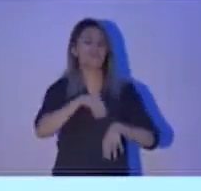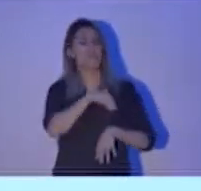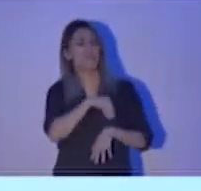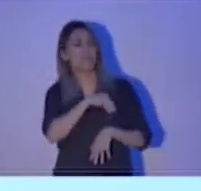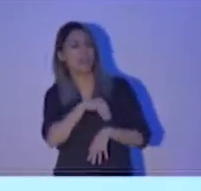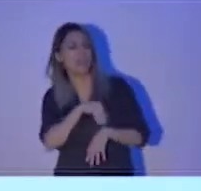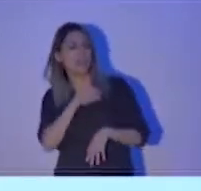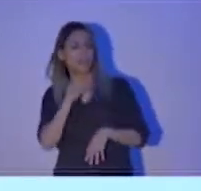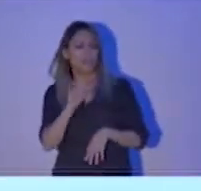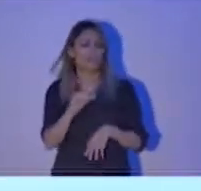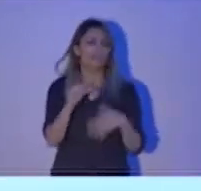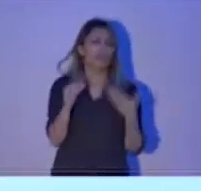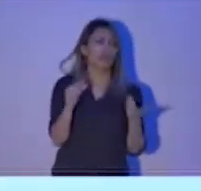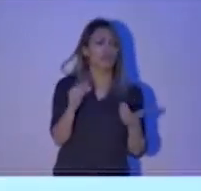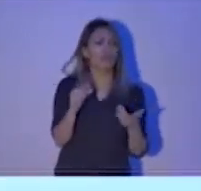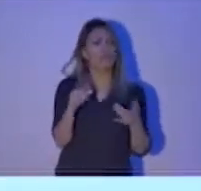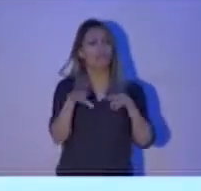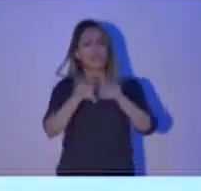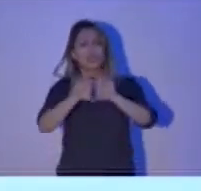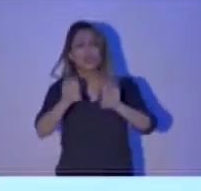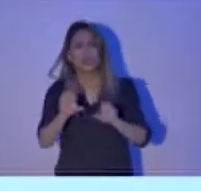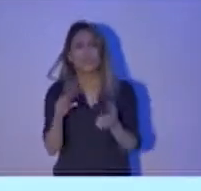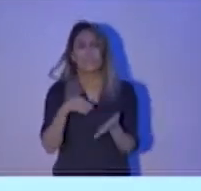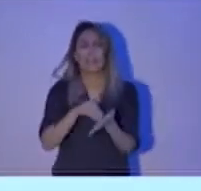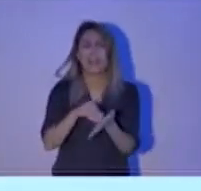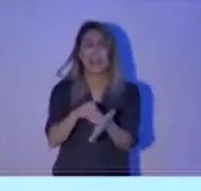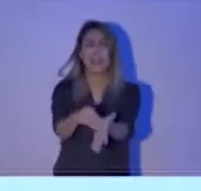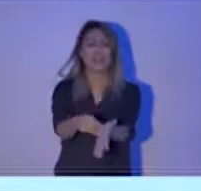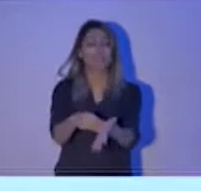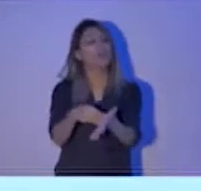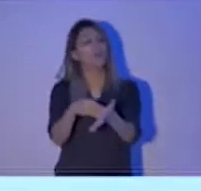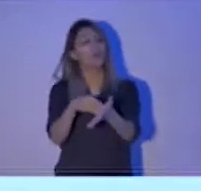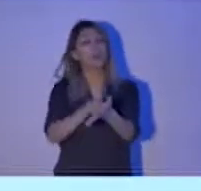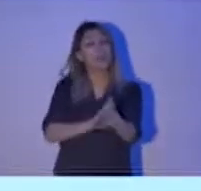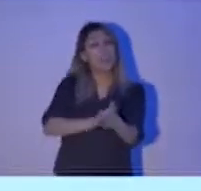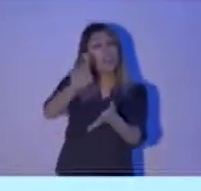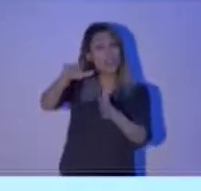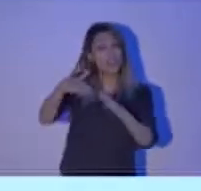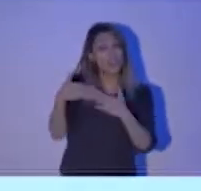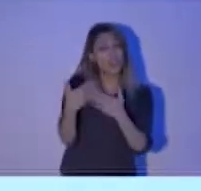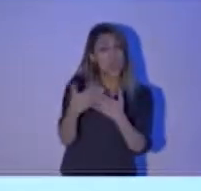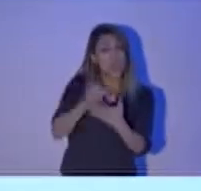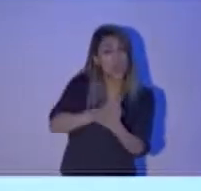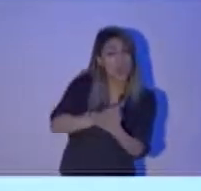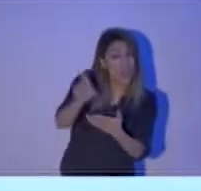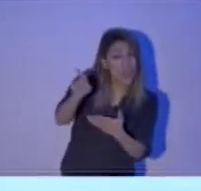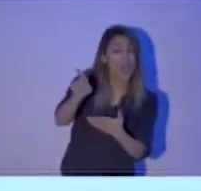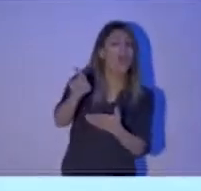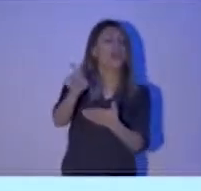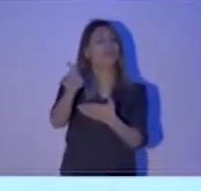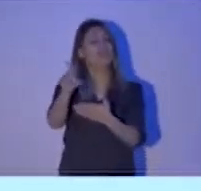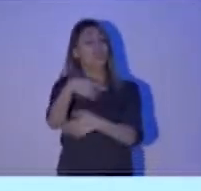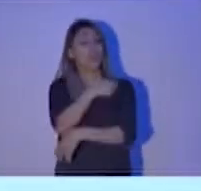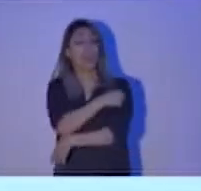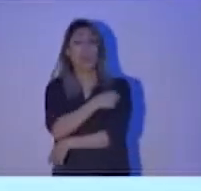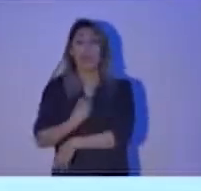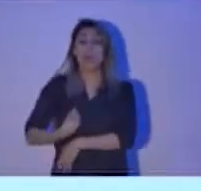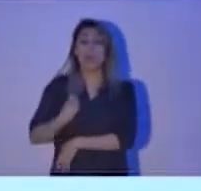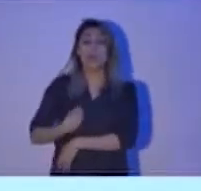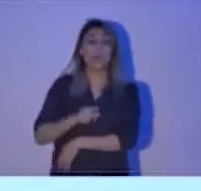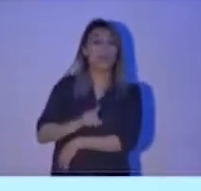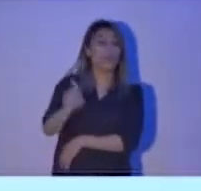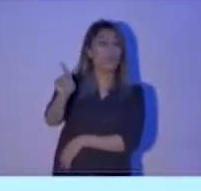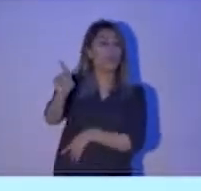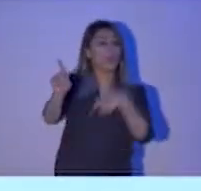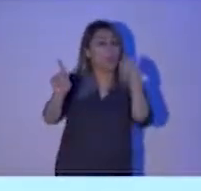estrutura. Porque lá é onde estão os nossos alunos. É para ele que nós precisamos pensar essa melhoria